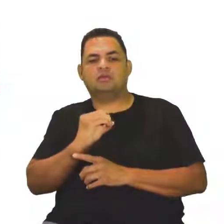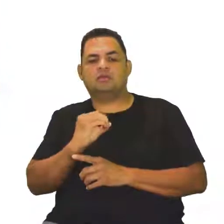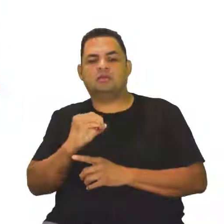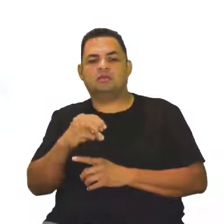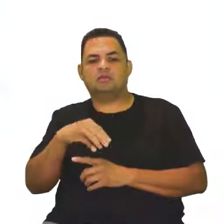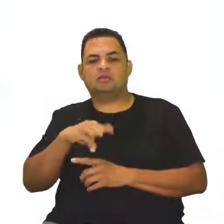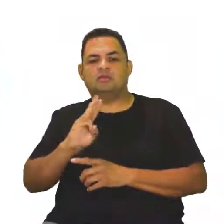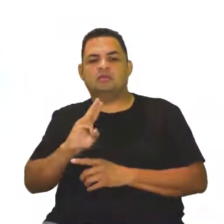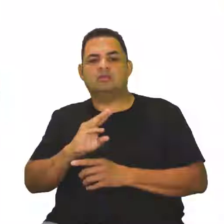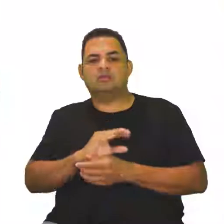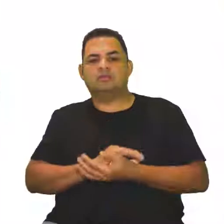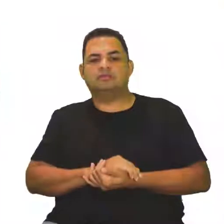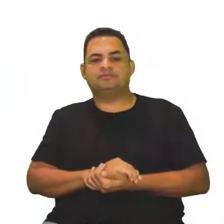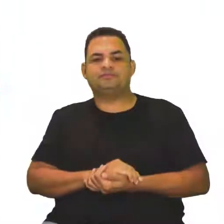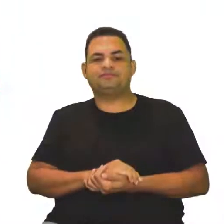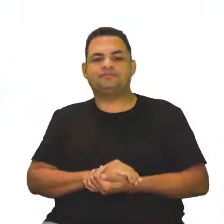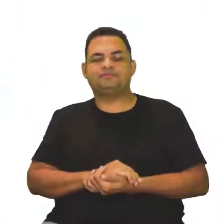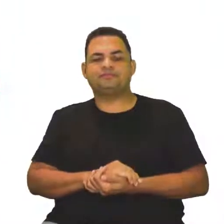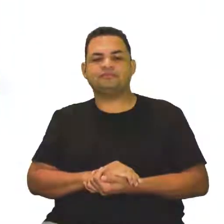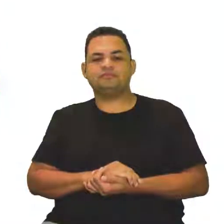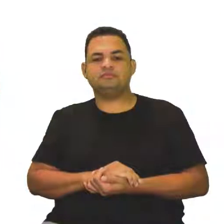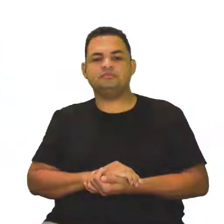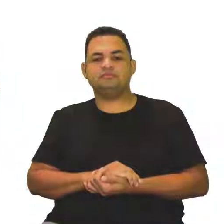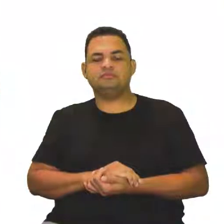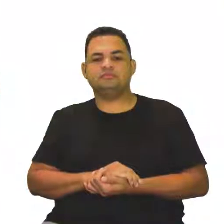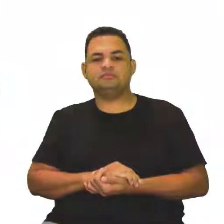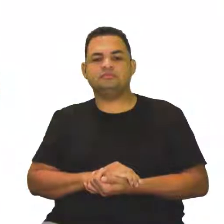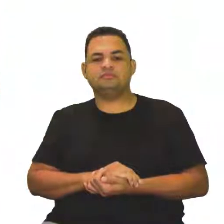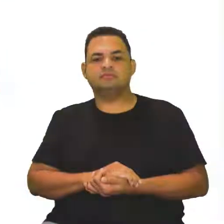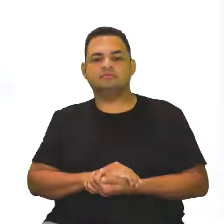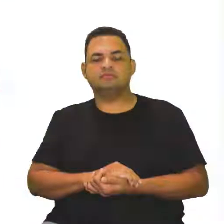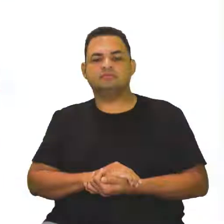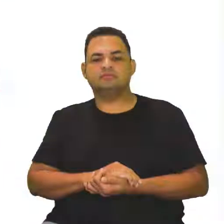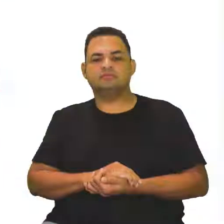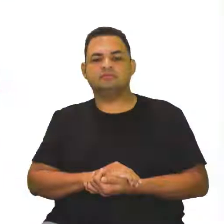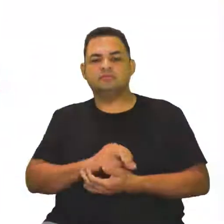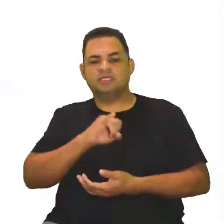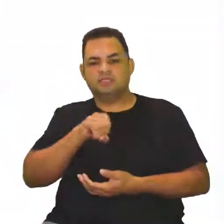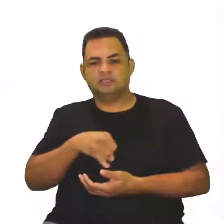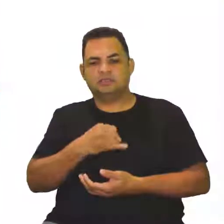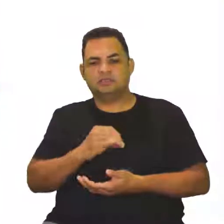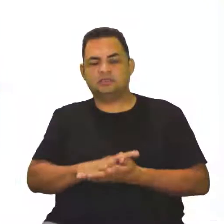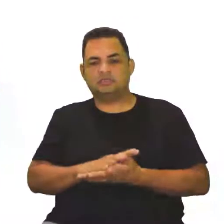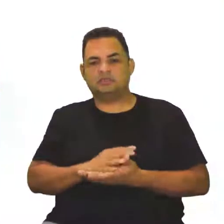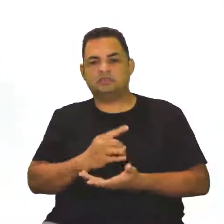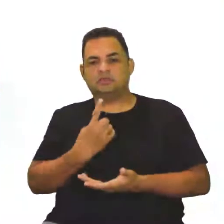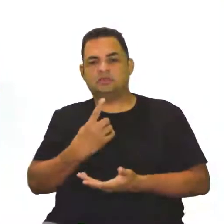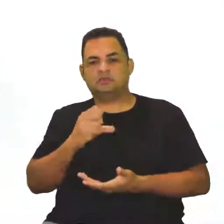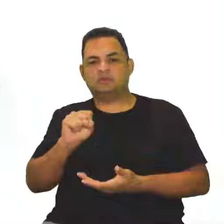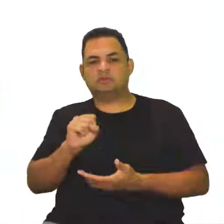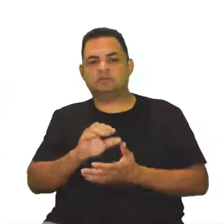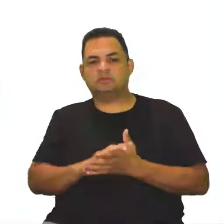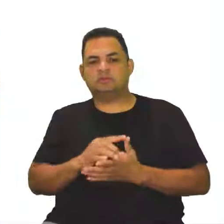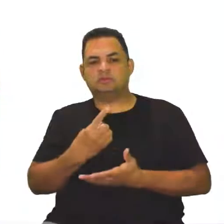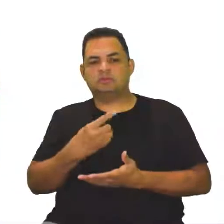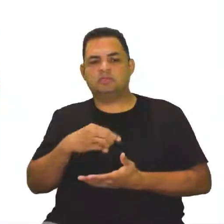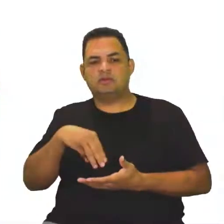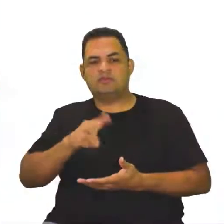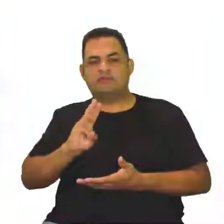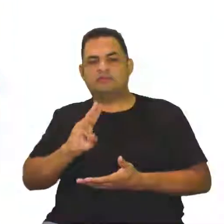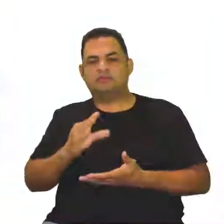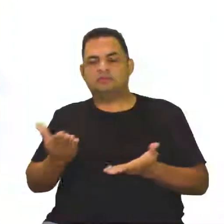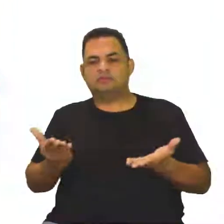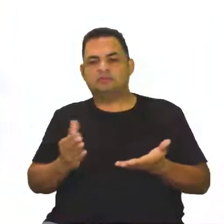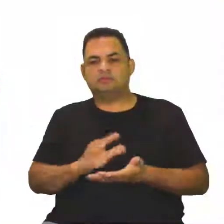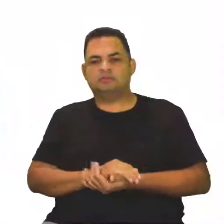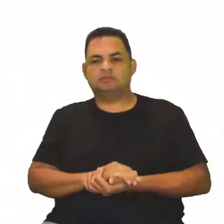100 joules por segundo. E esse joule por segundo aqui vai indicar quem? O meu watts. Então,